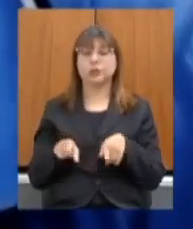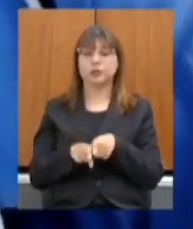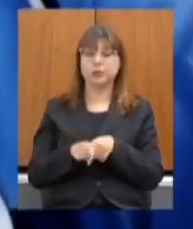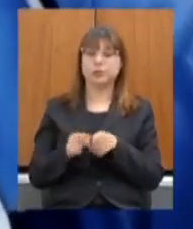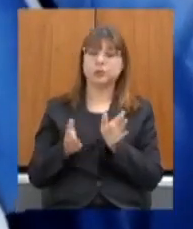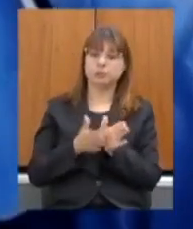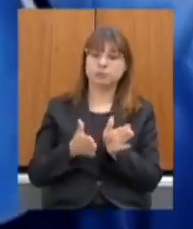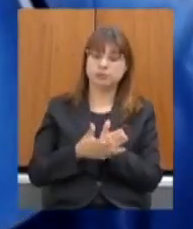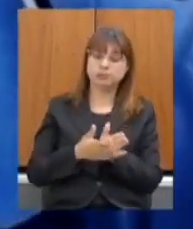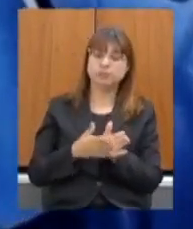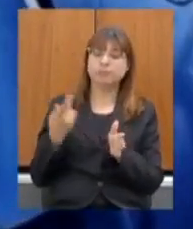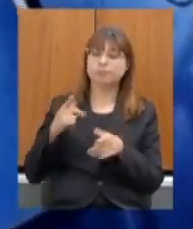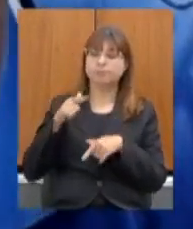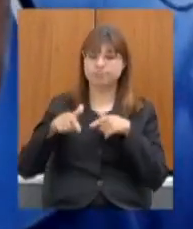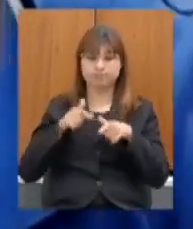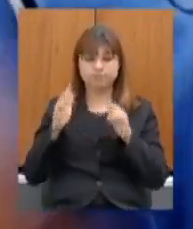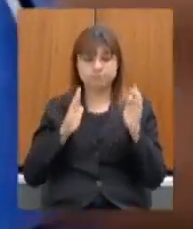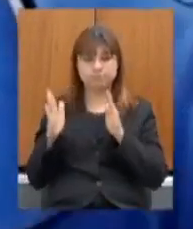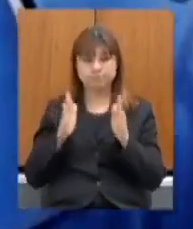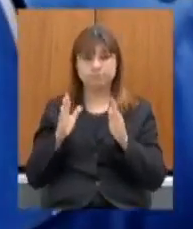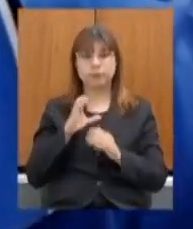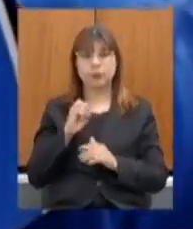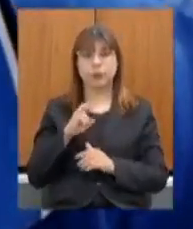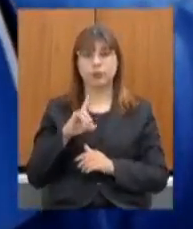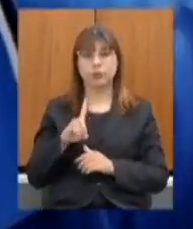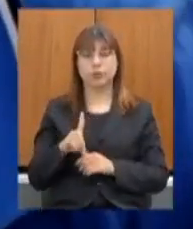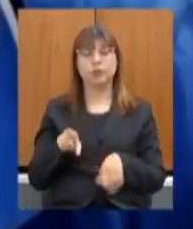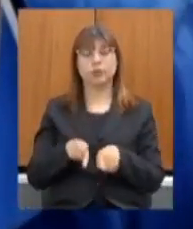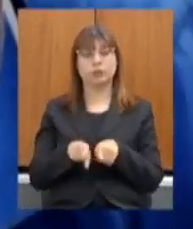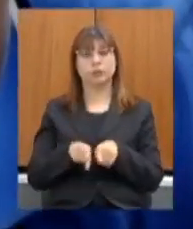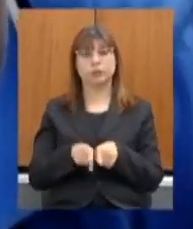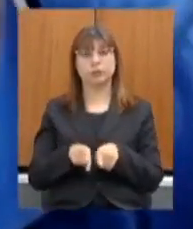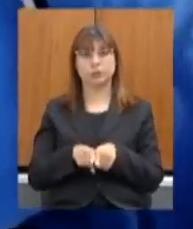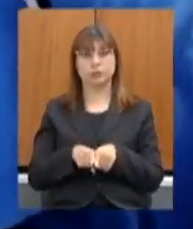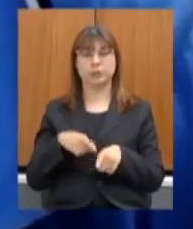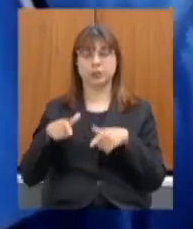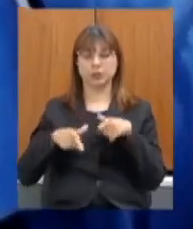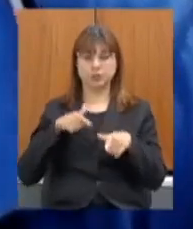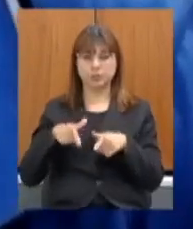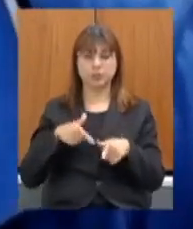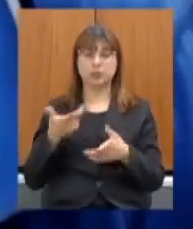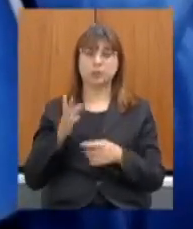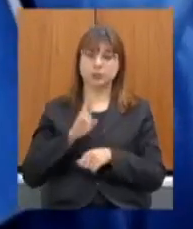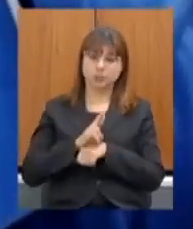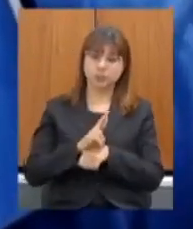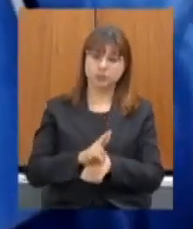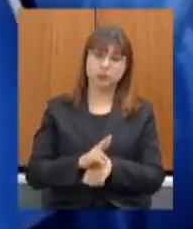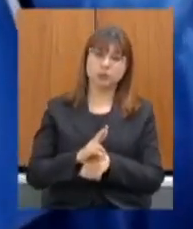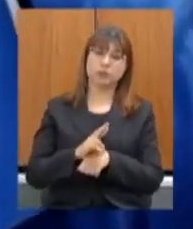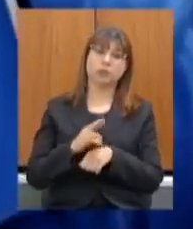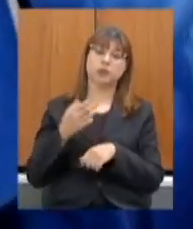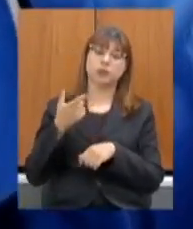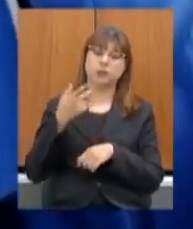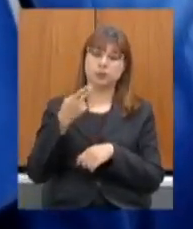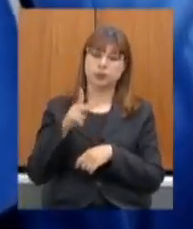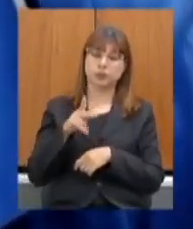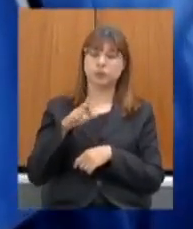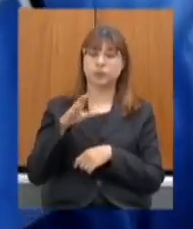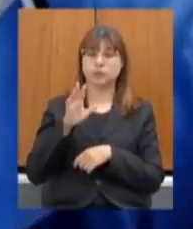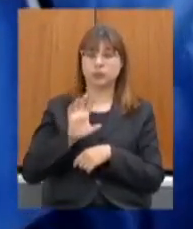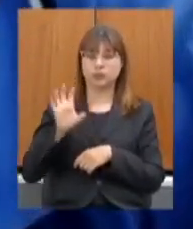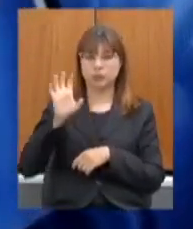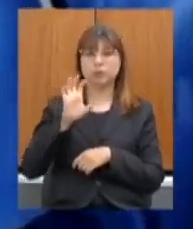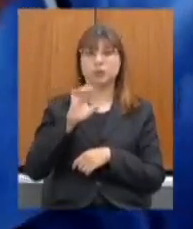trabalho durante a Covid e também na sua representação lá do seu território, sempre Itaubim. E muito